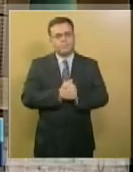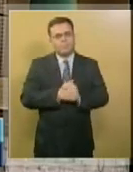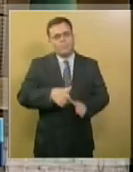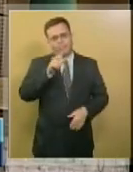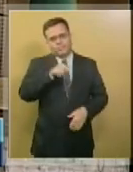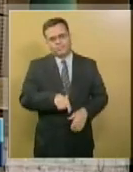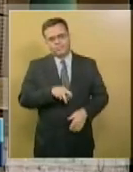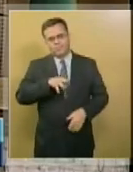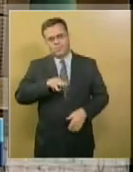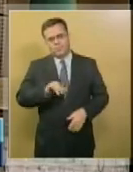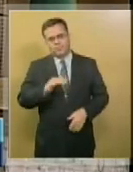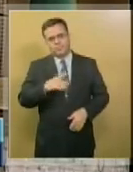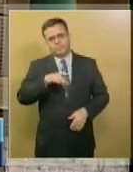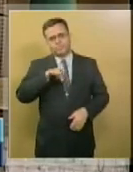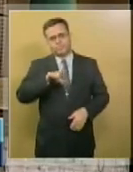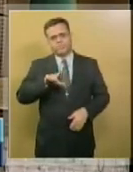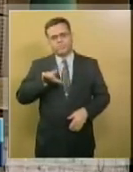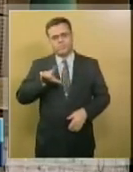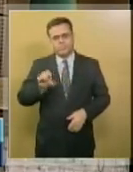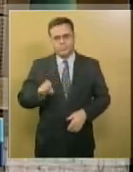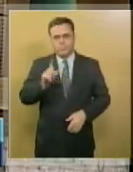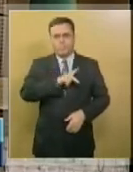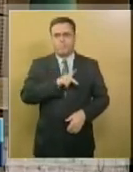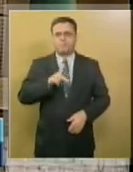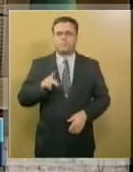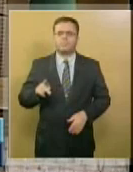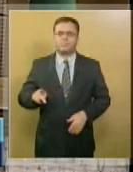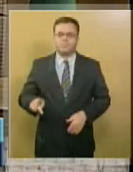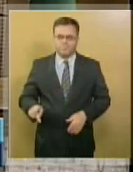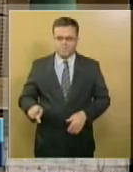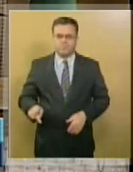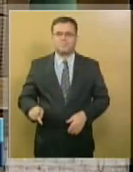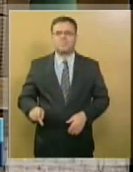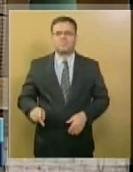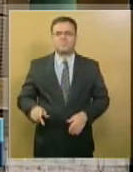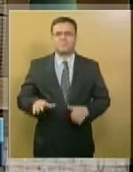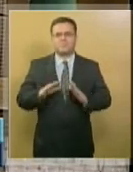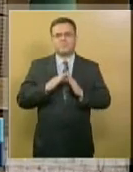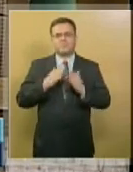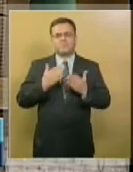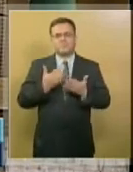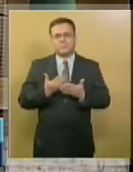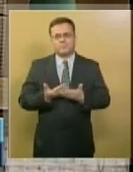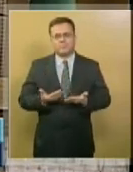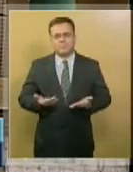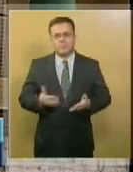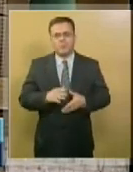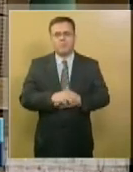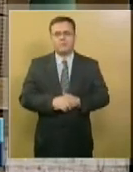senhora Michele de Jesus Costa, professora da rede municipal